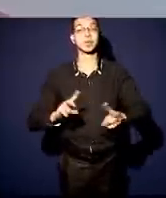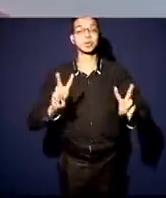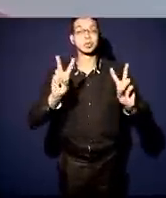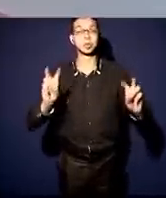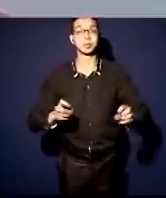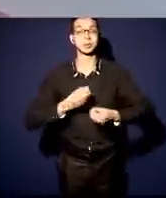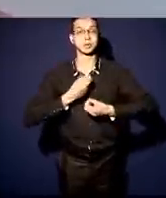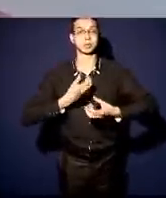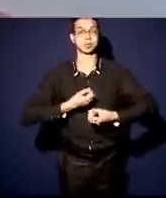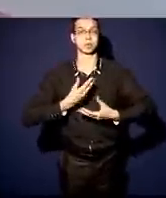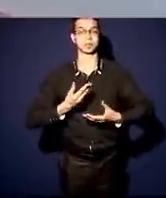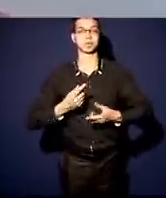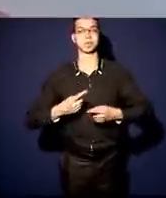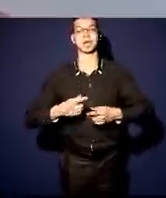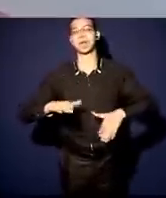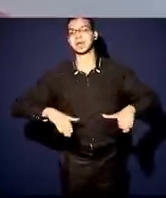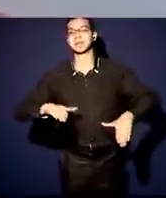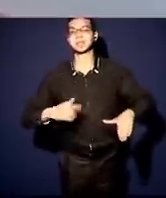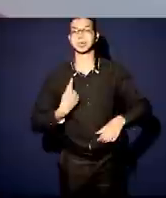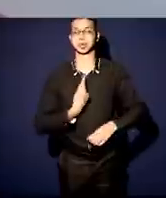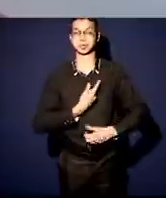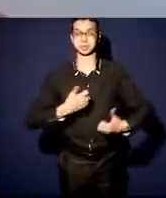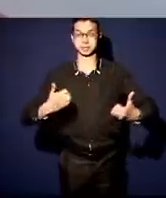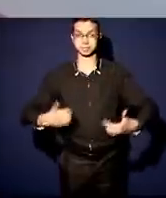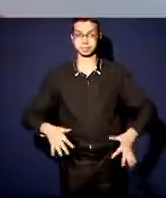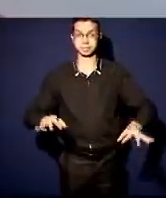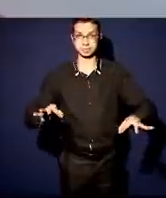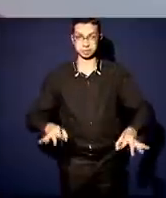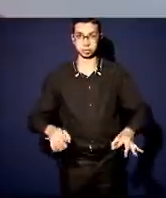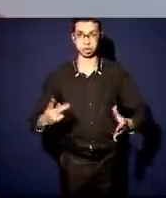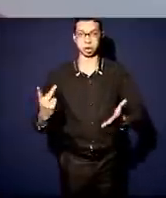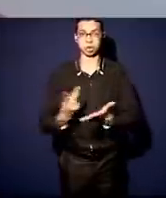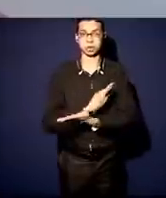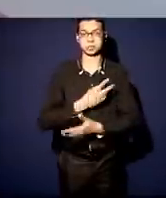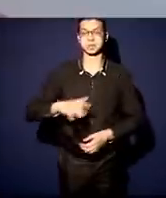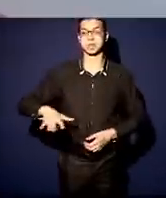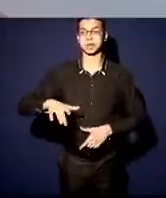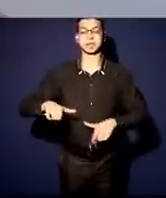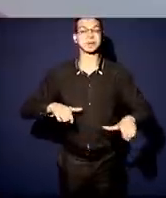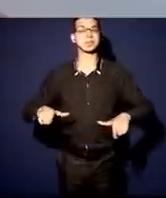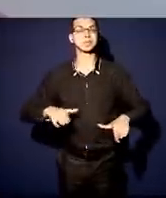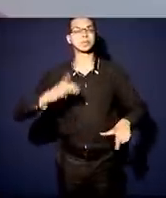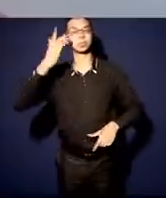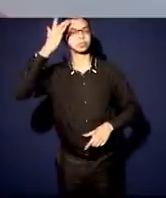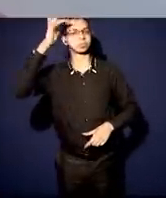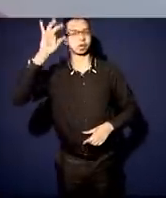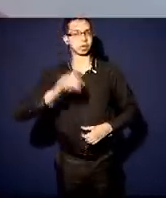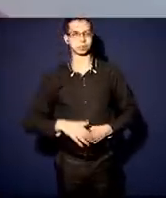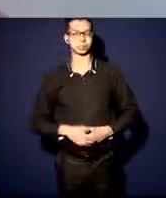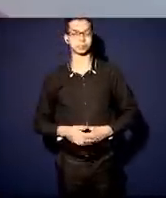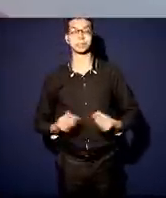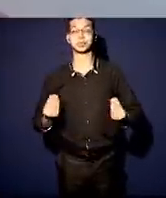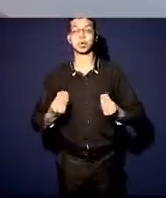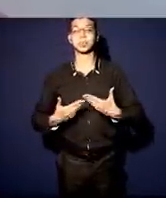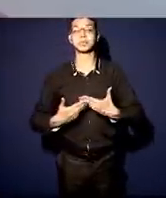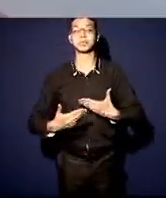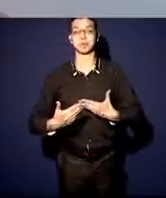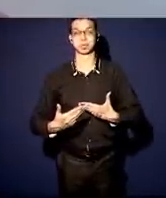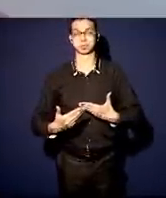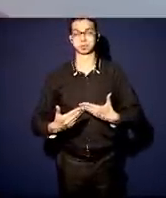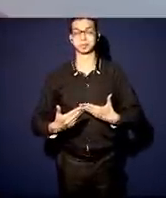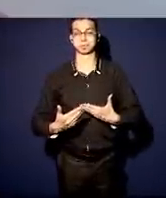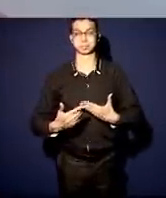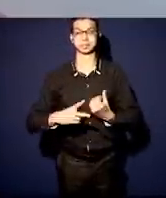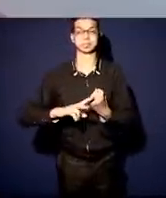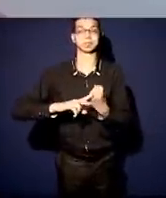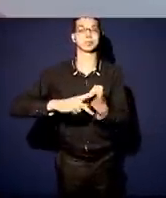esteja sabendo explicar direito o que está acontecendo no mercado de trabalho e como é que isso vai afetar a inflação à frente.